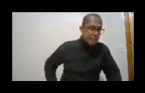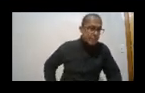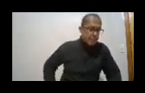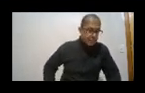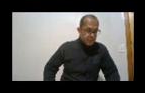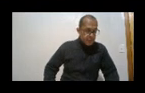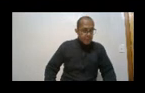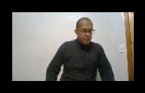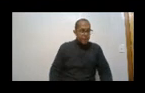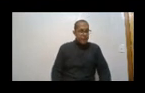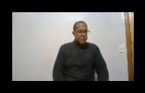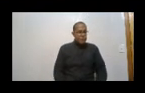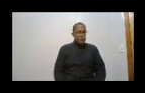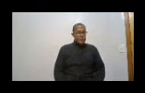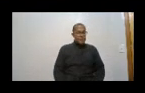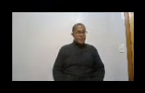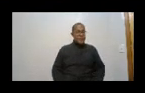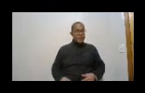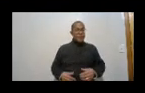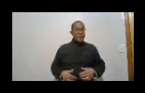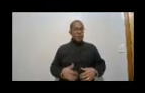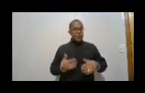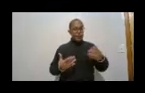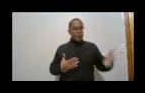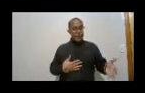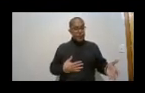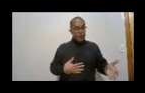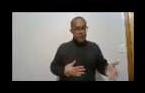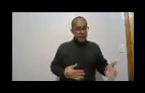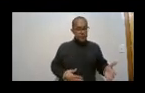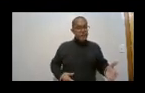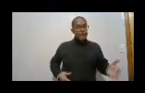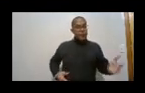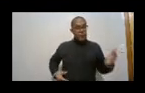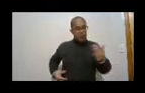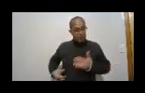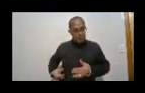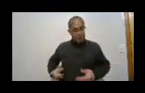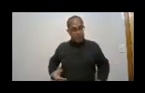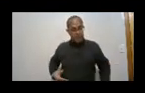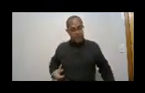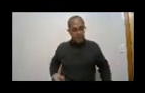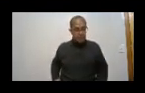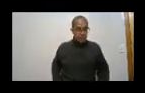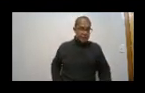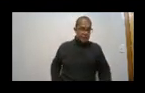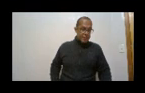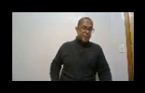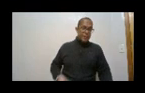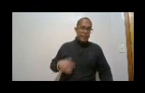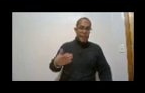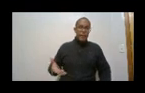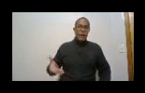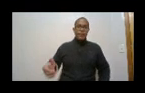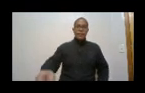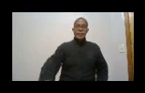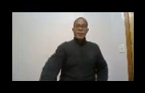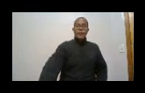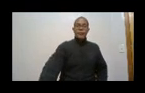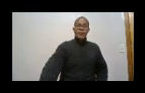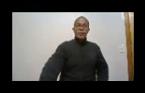pulmão, trato gastrointestinal também faz biotransformação. Mas se eu tenho um problema a nível hepático, eu posso ter um problema de biotransformação e